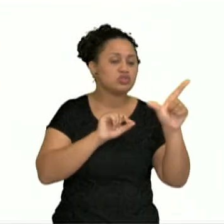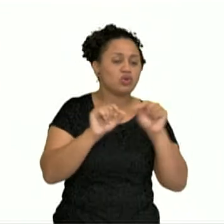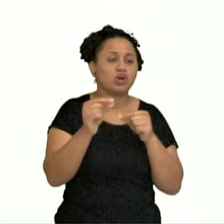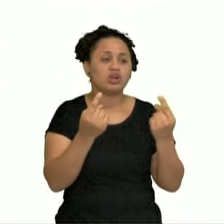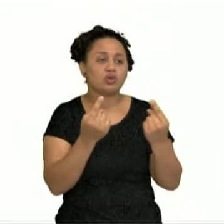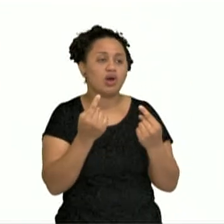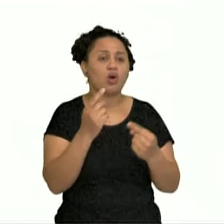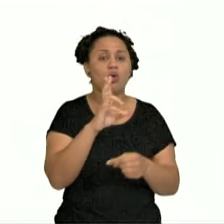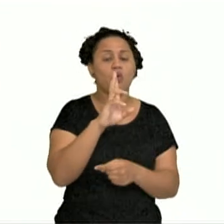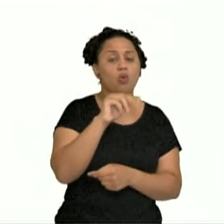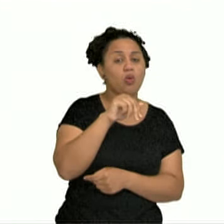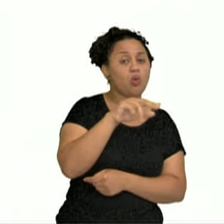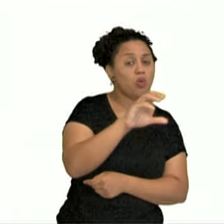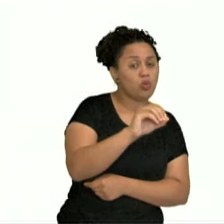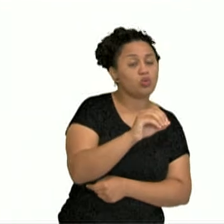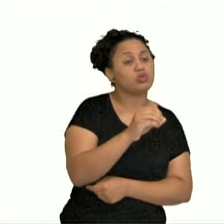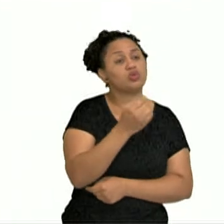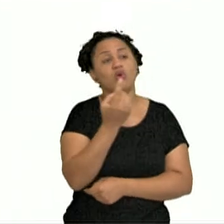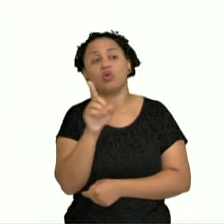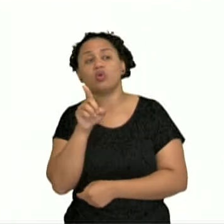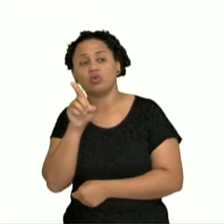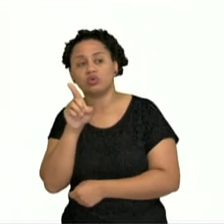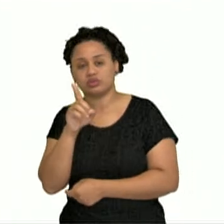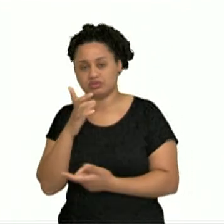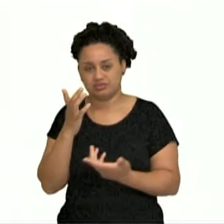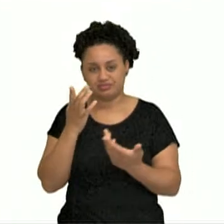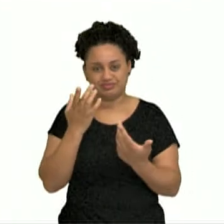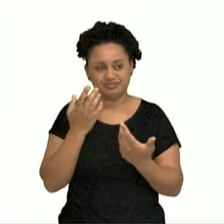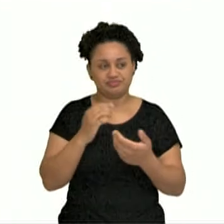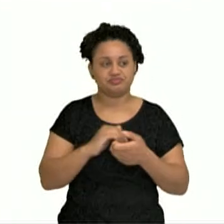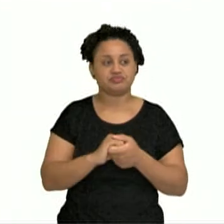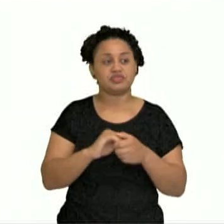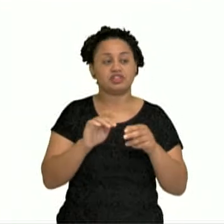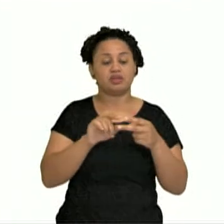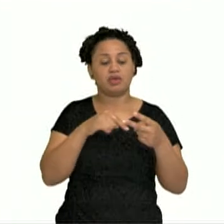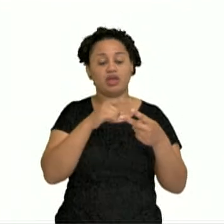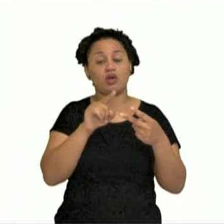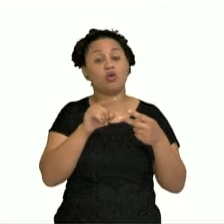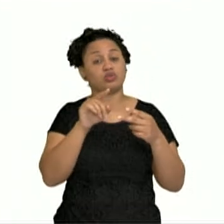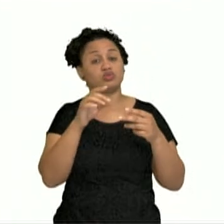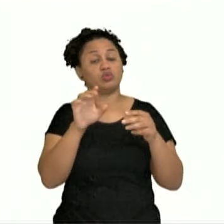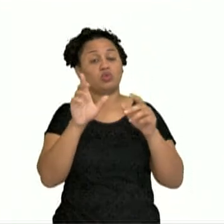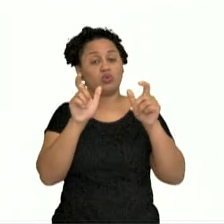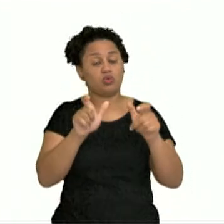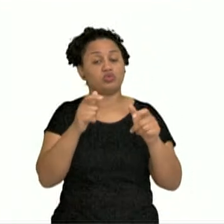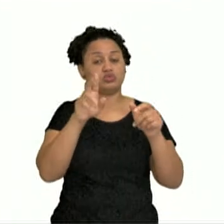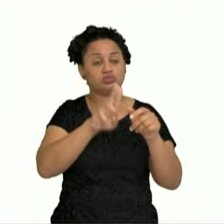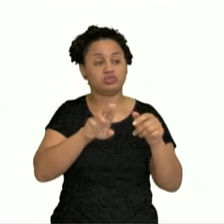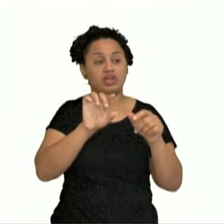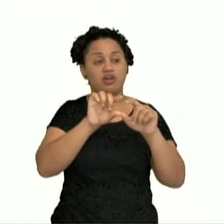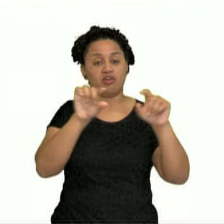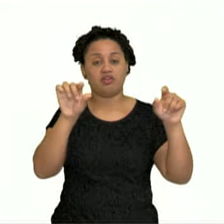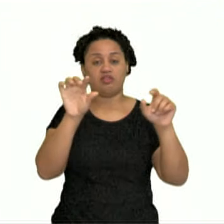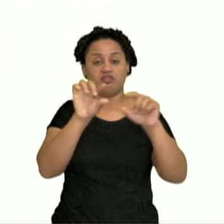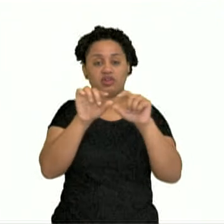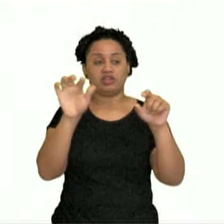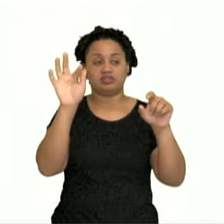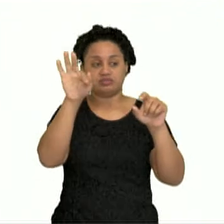uso uno a outro. Final da frase, quero solo uno. E antes da preposição de.